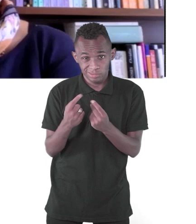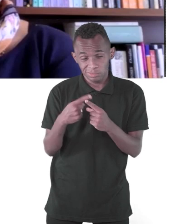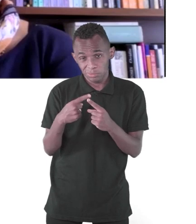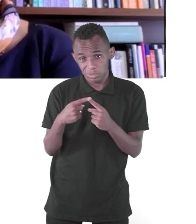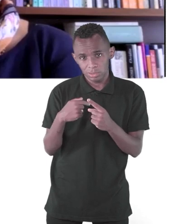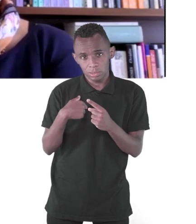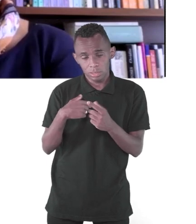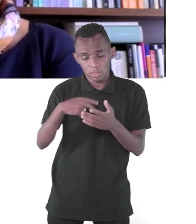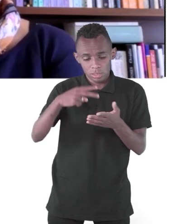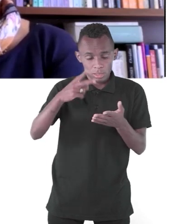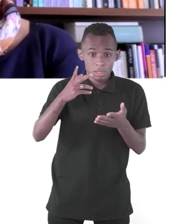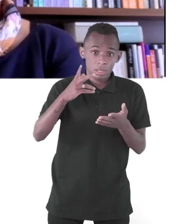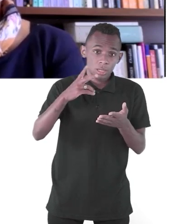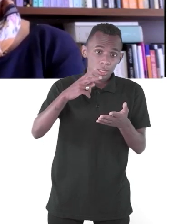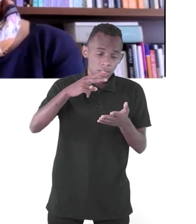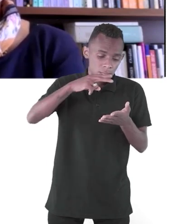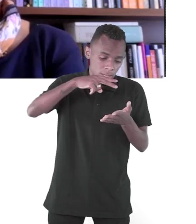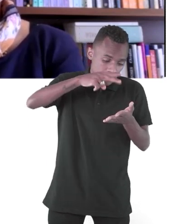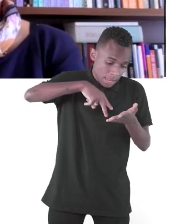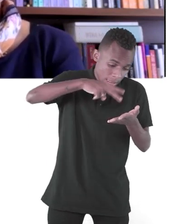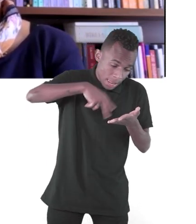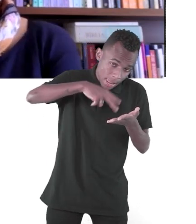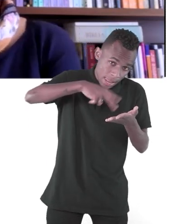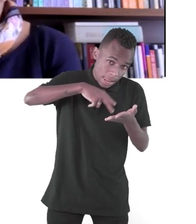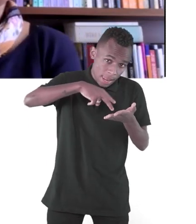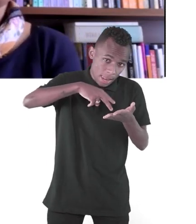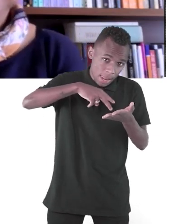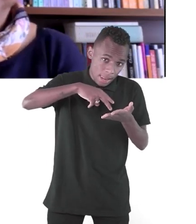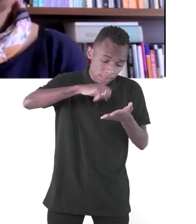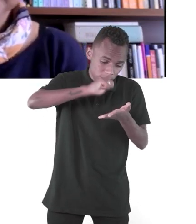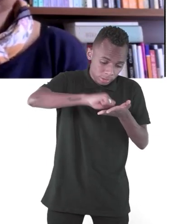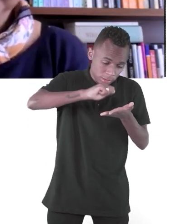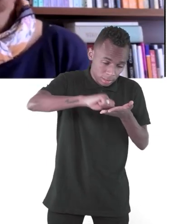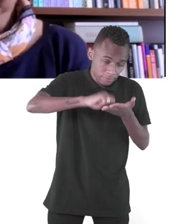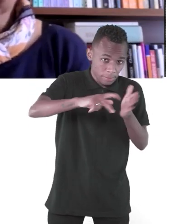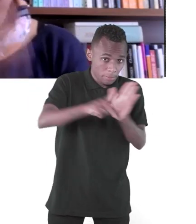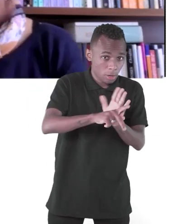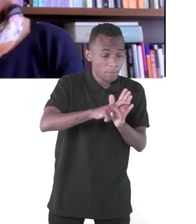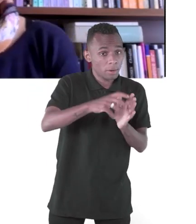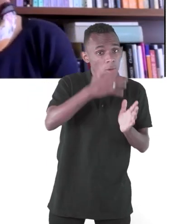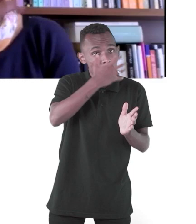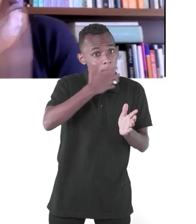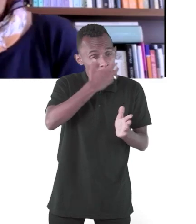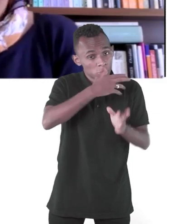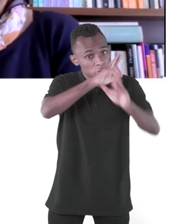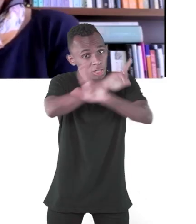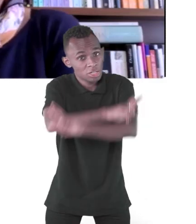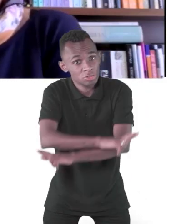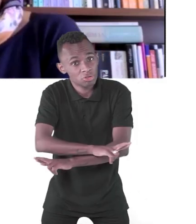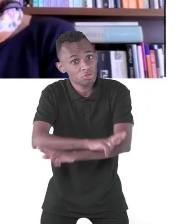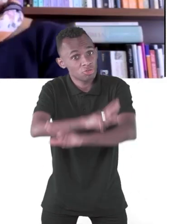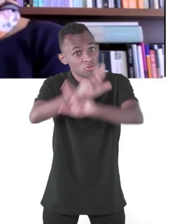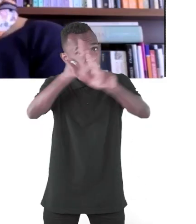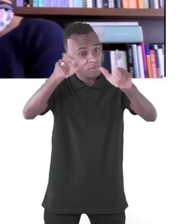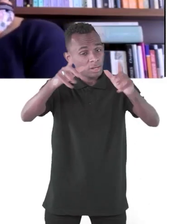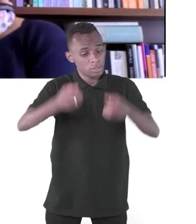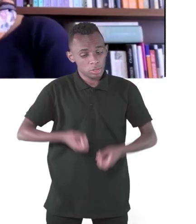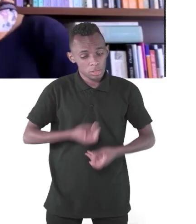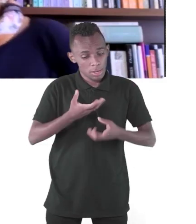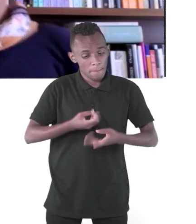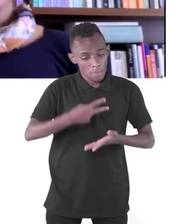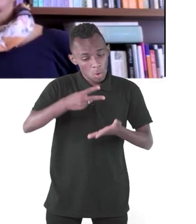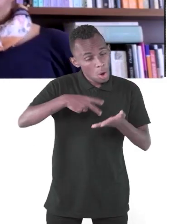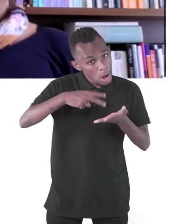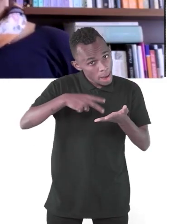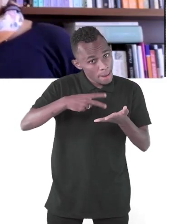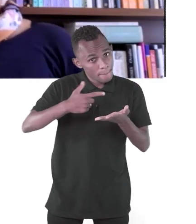assim, letra de música, poesia, poesia. Eu falei, não, tem mistura, não tem. Tem. Aí